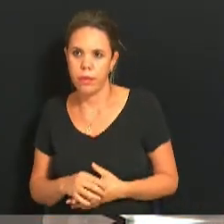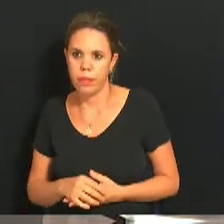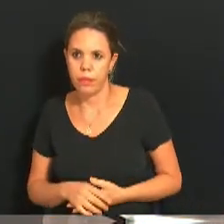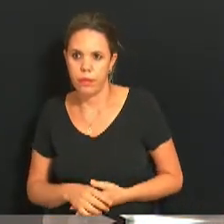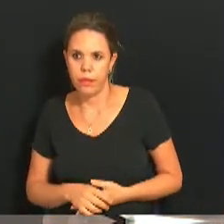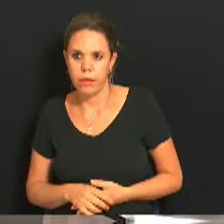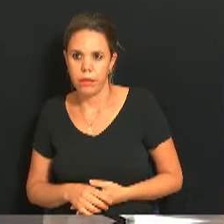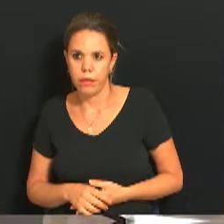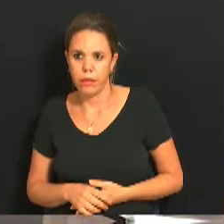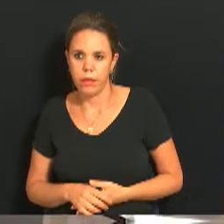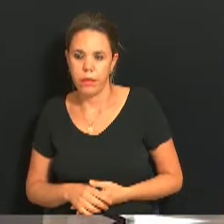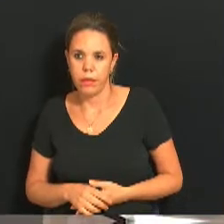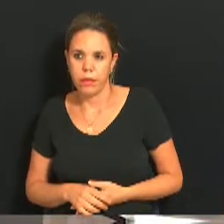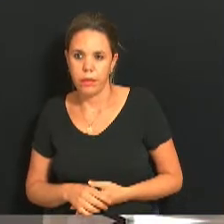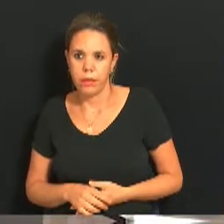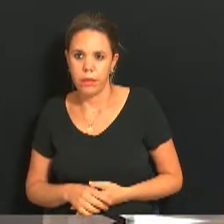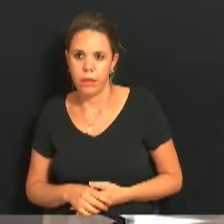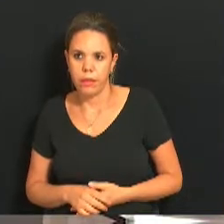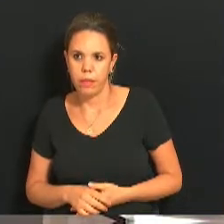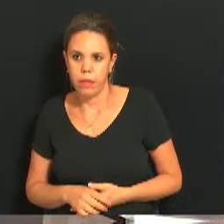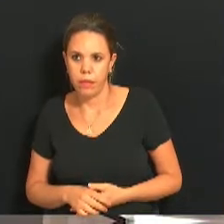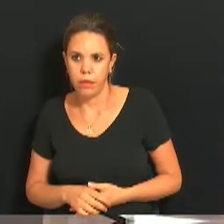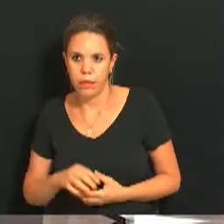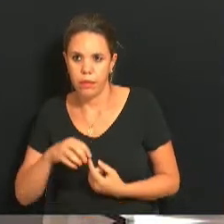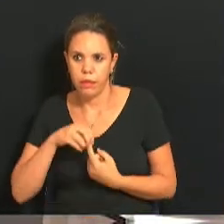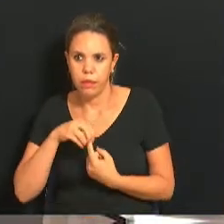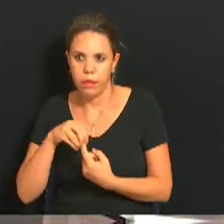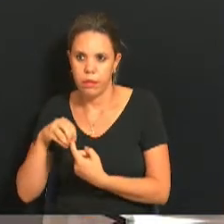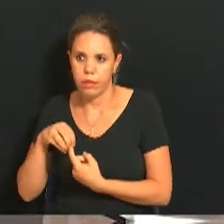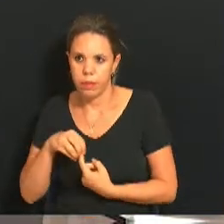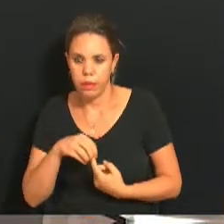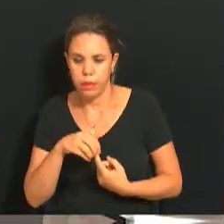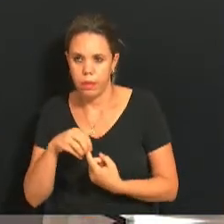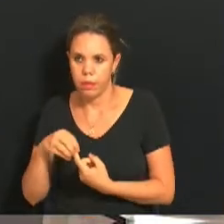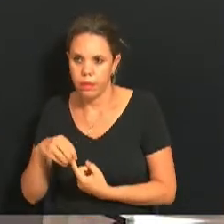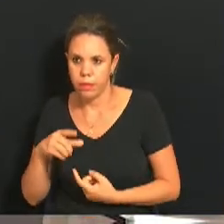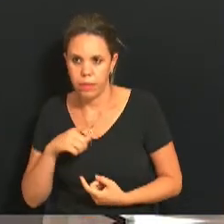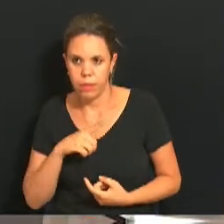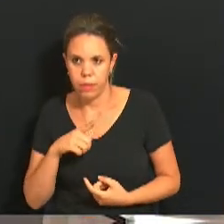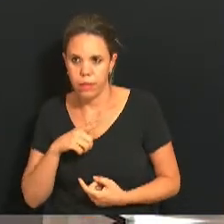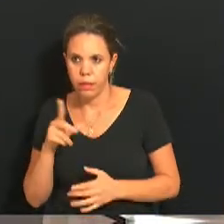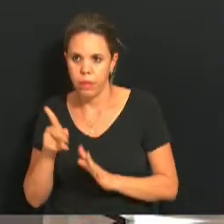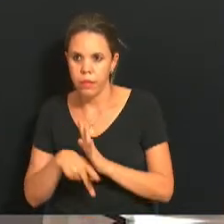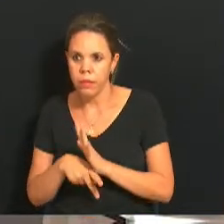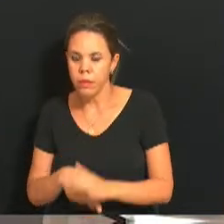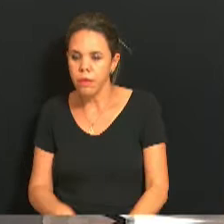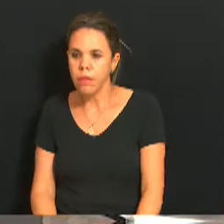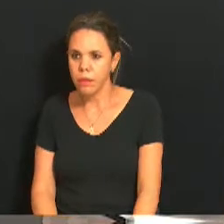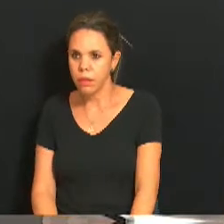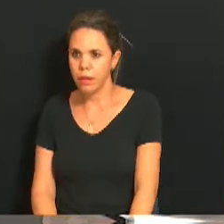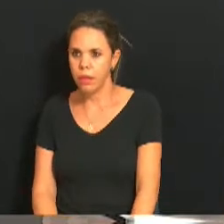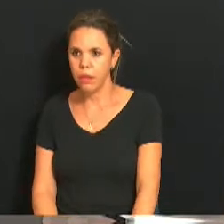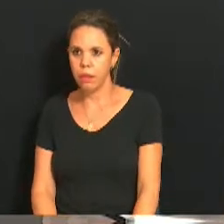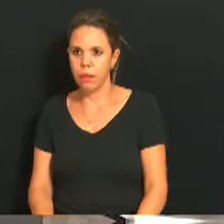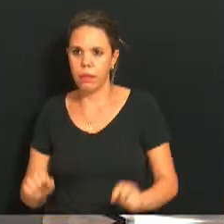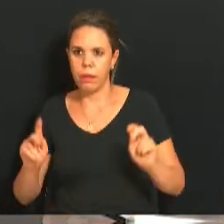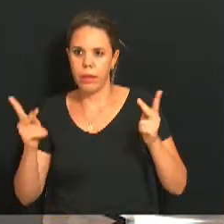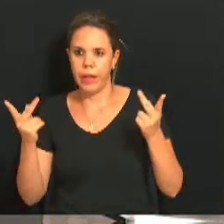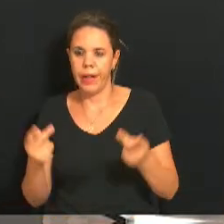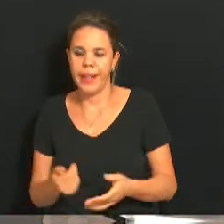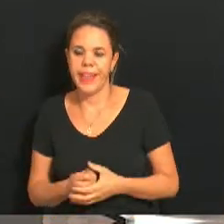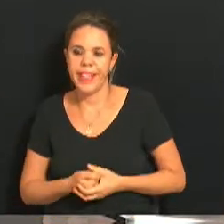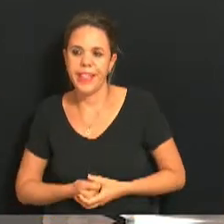dos camelos 21 ao meu genro no Shopping Bangu